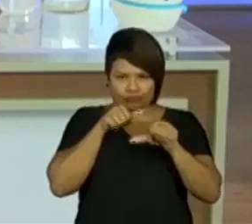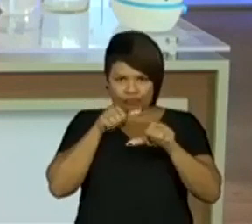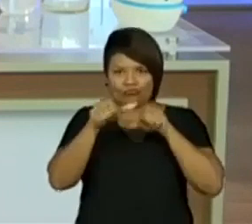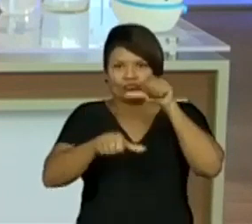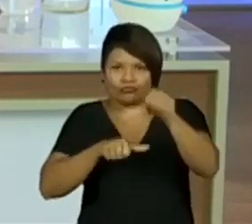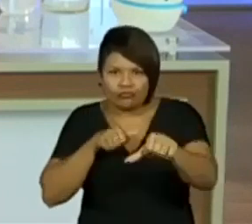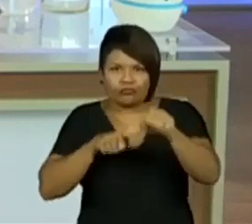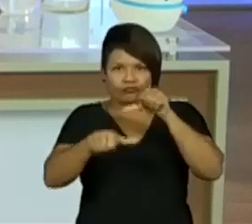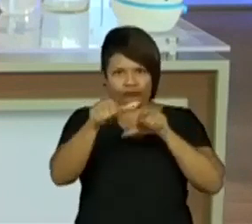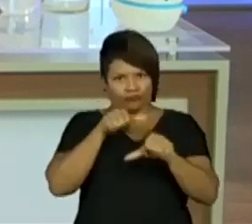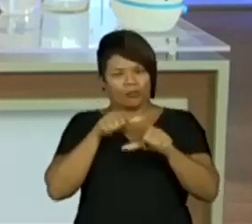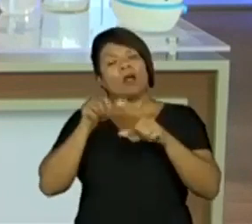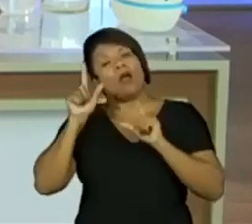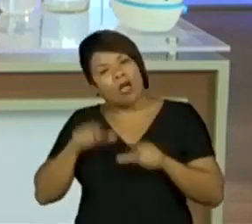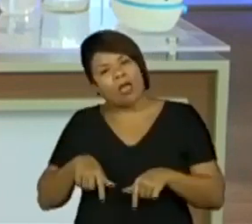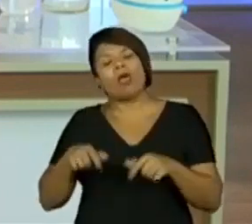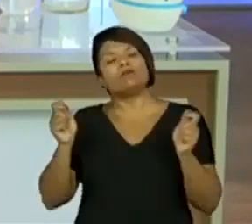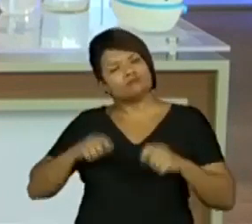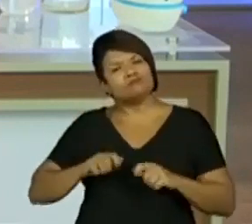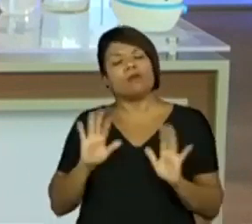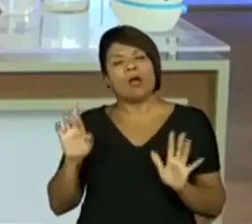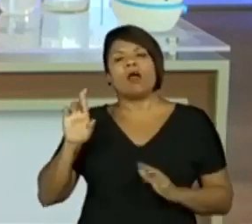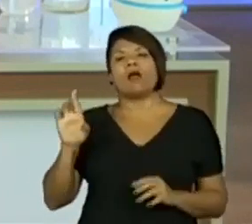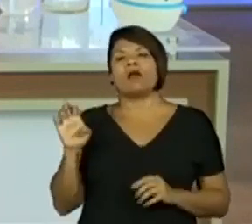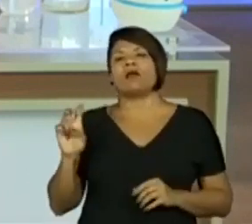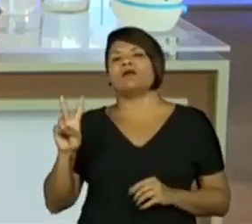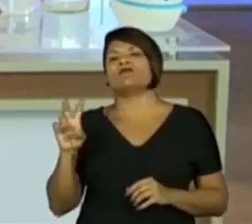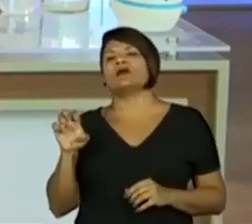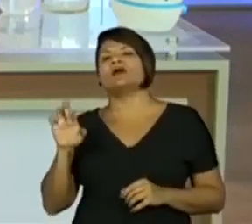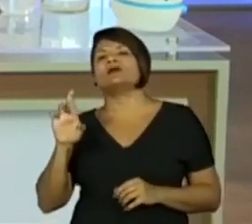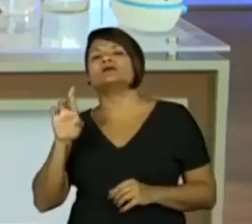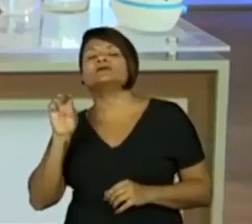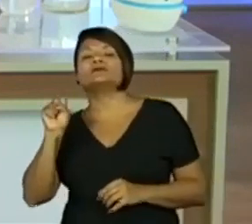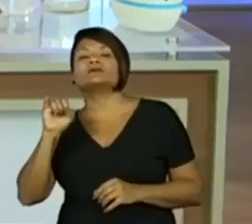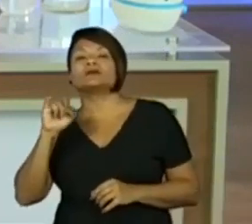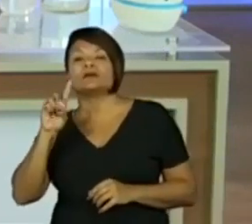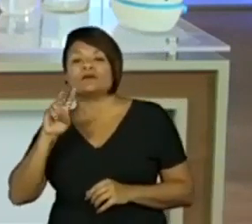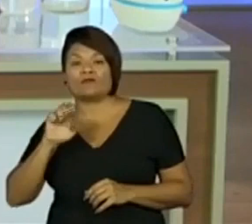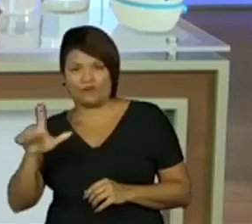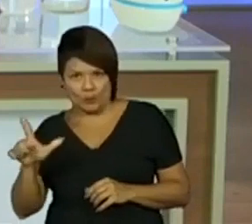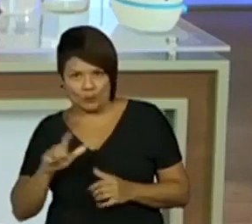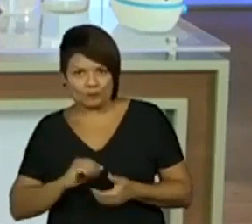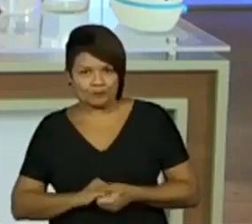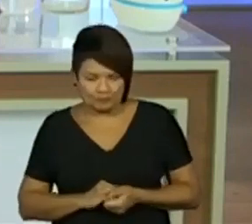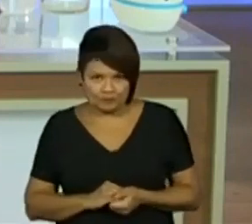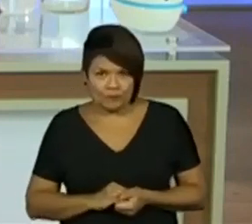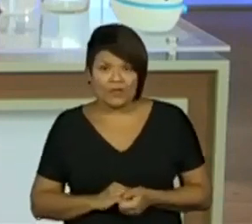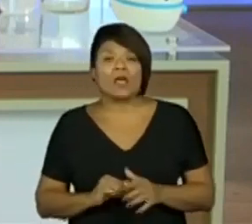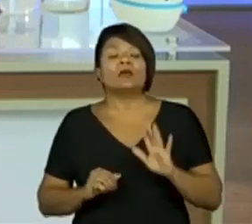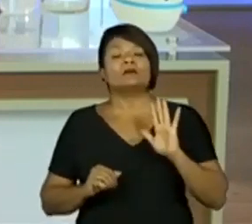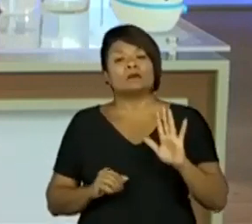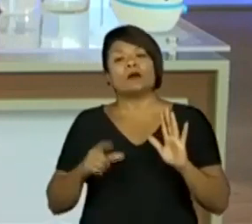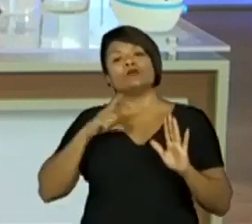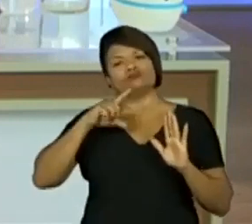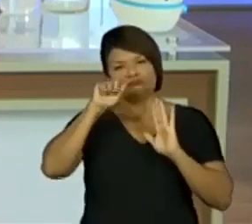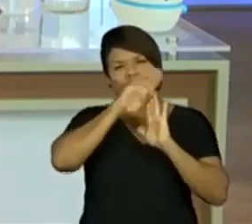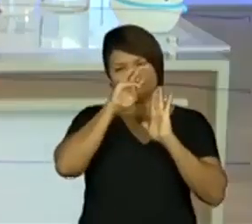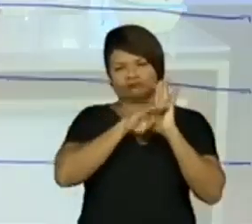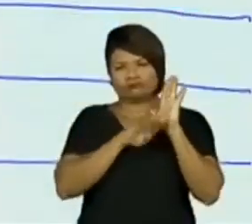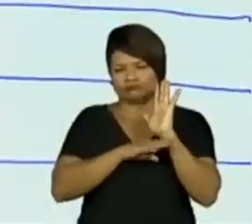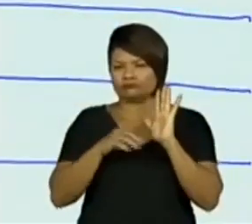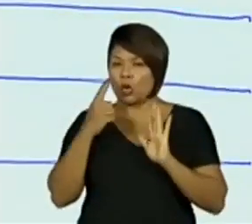Quando falamos em mudanças reversíveis, nós temos, então,